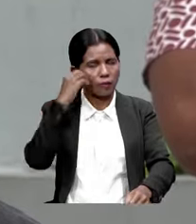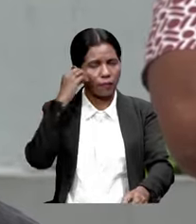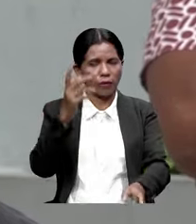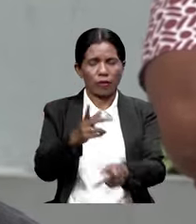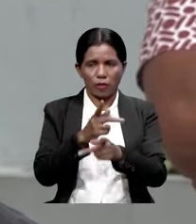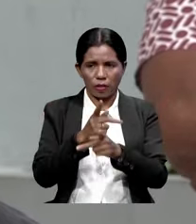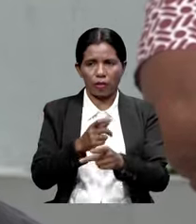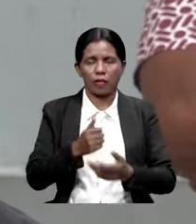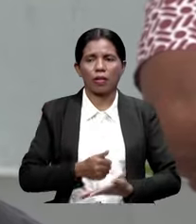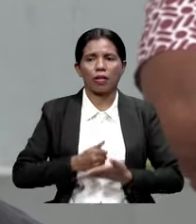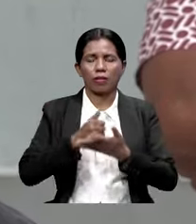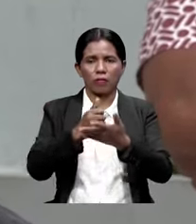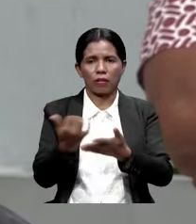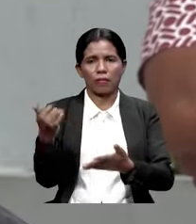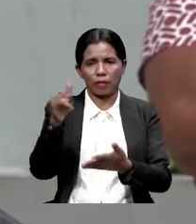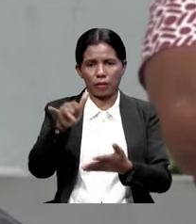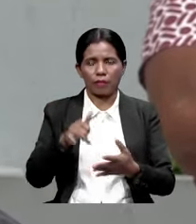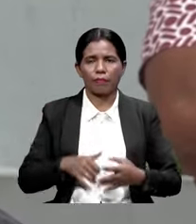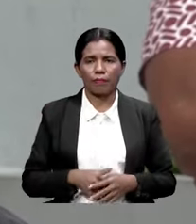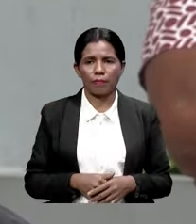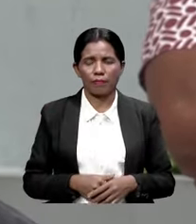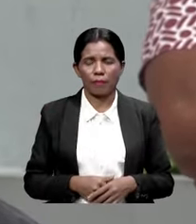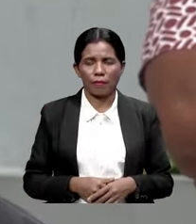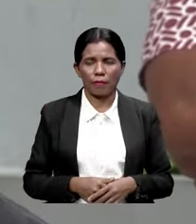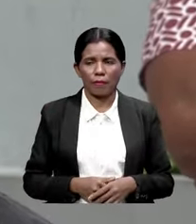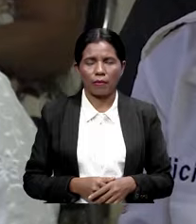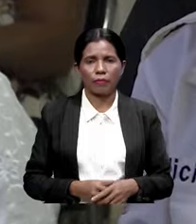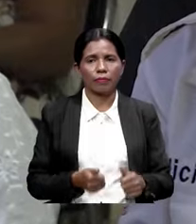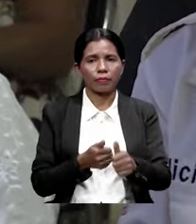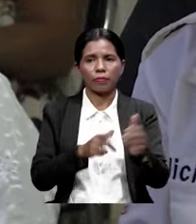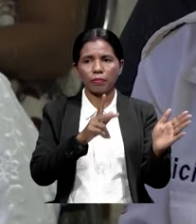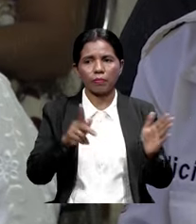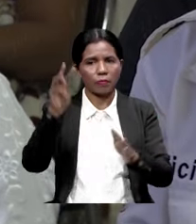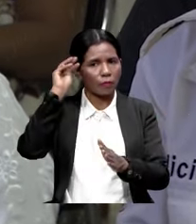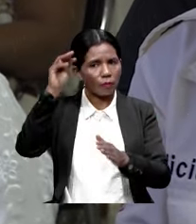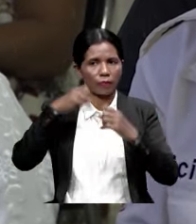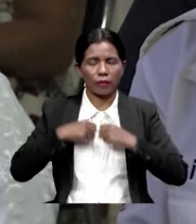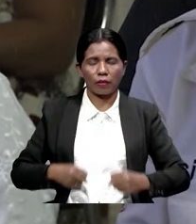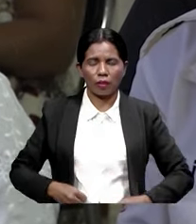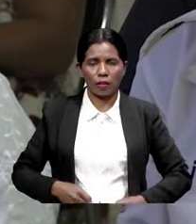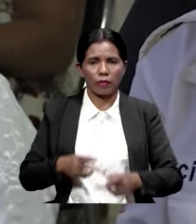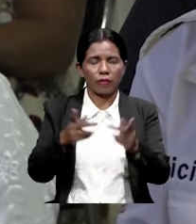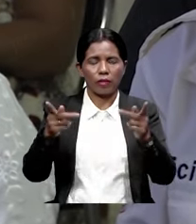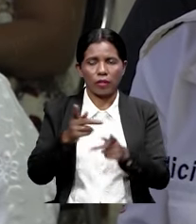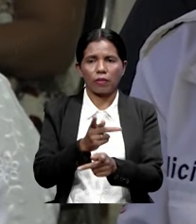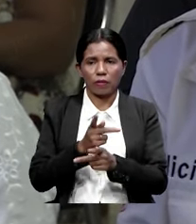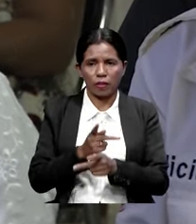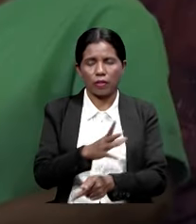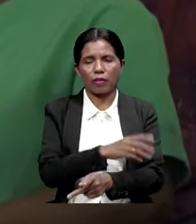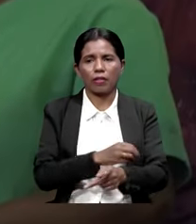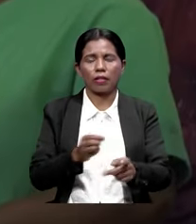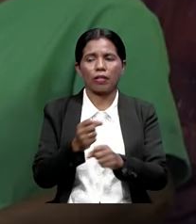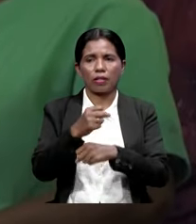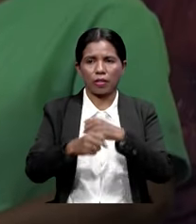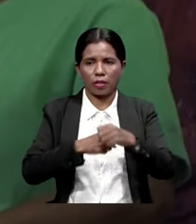ne a tu bele taumata ba sira. Quality of life. Ter plano Ministério da Saúde, Centro Cuidado Paliativo SNE, se funciona e